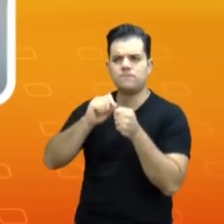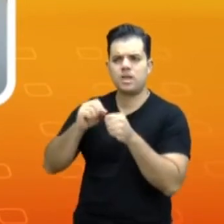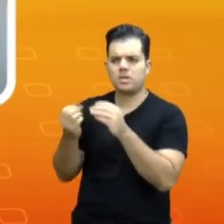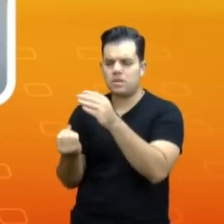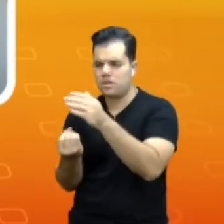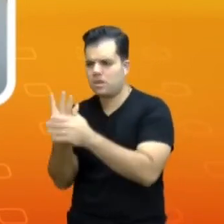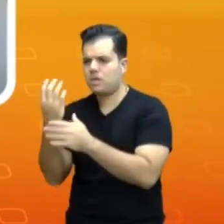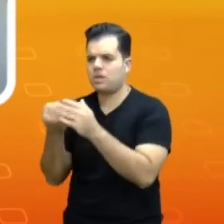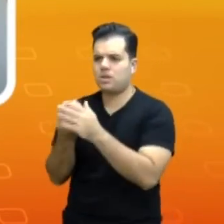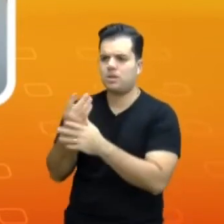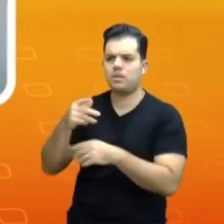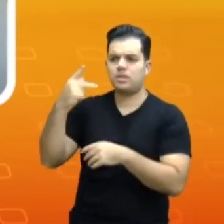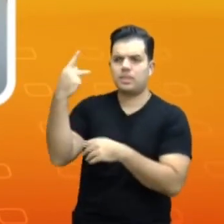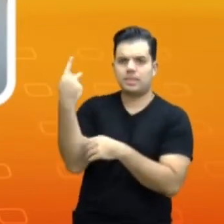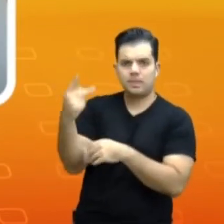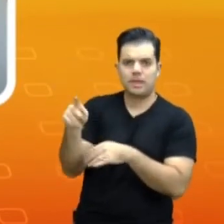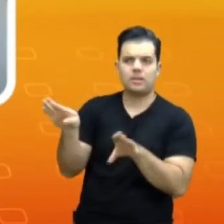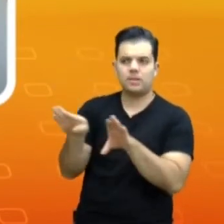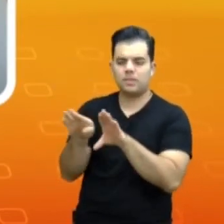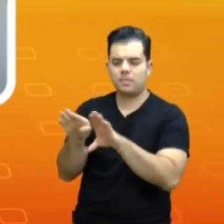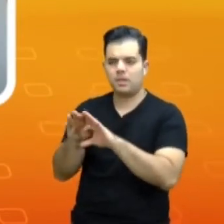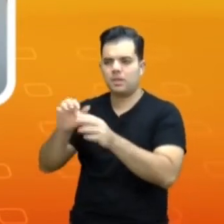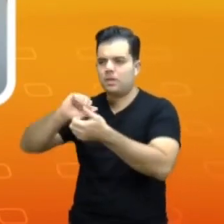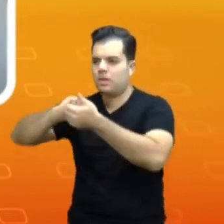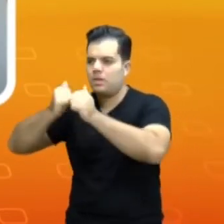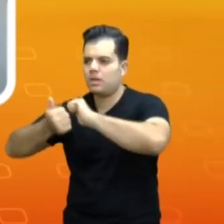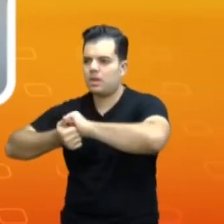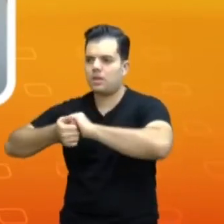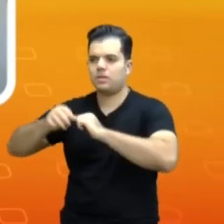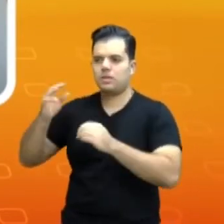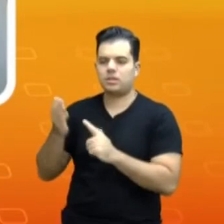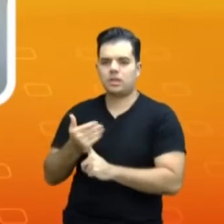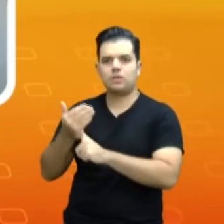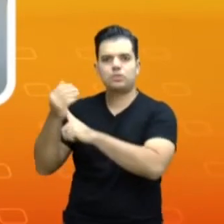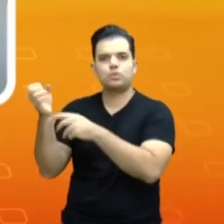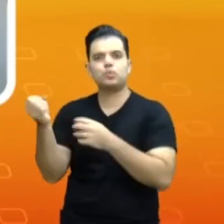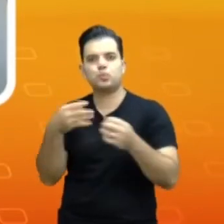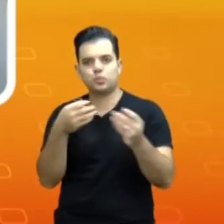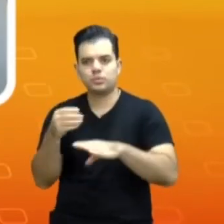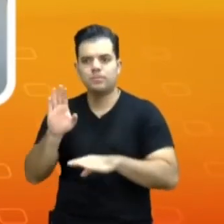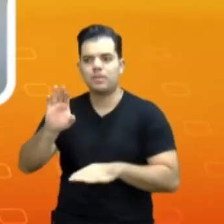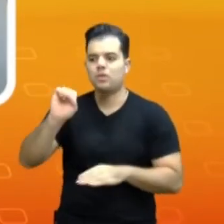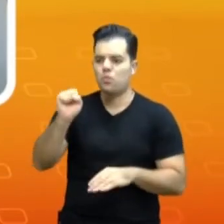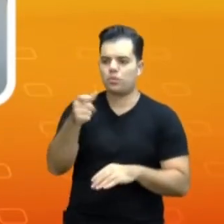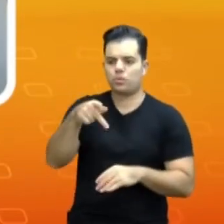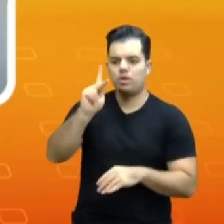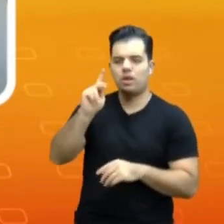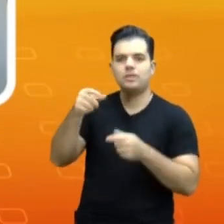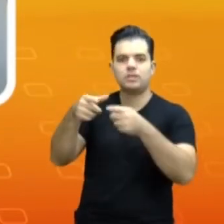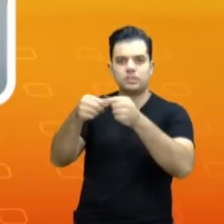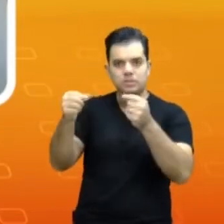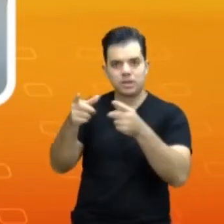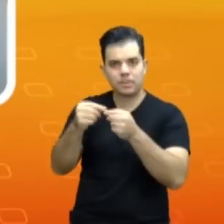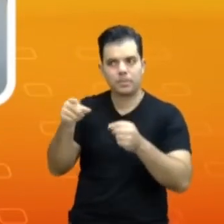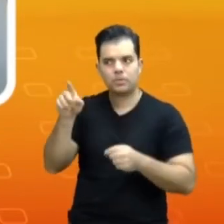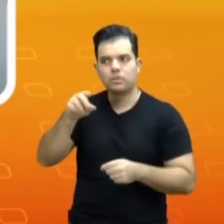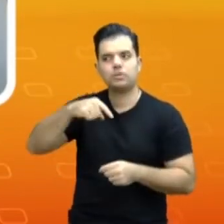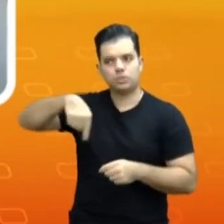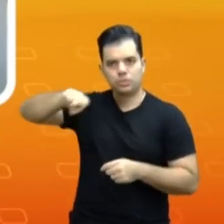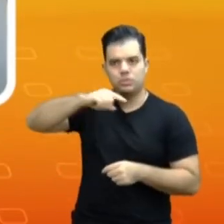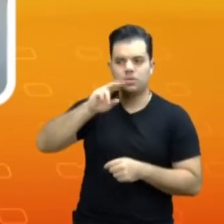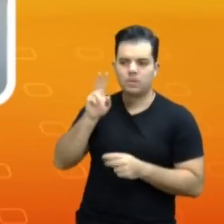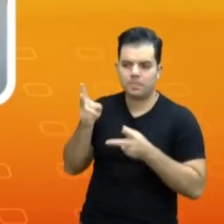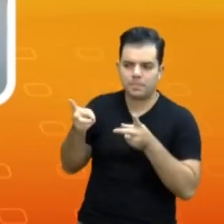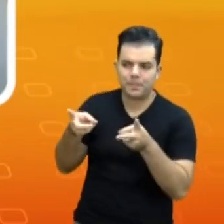produções exclusivas alternativas dessas novas tecnologias. No caso do 8K lá no Japão, a gente